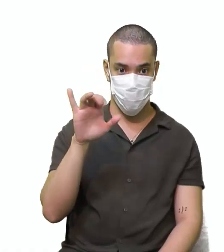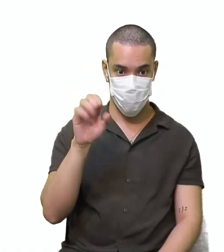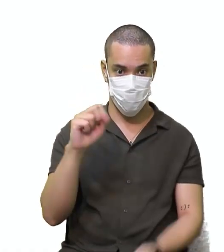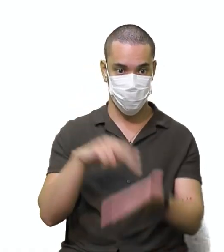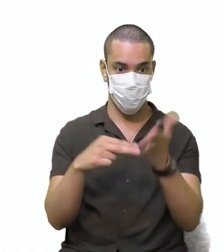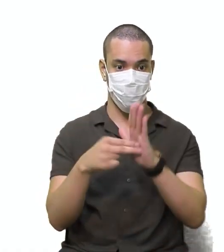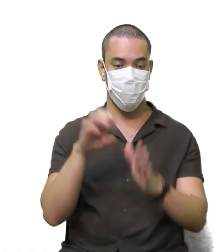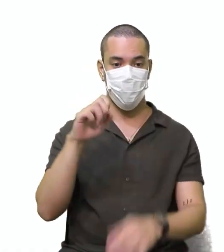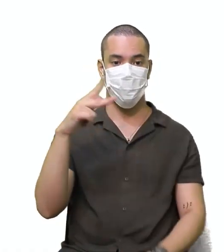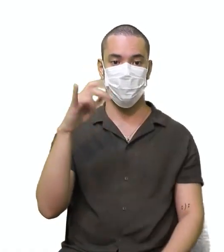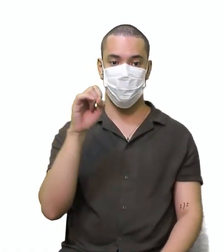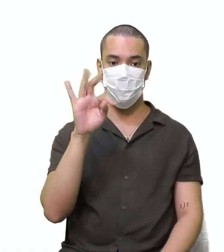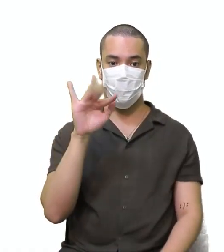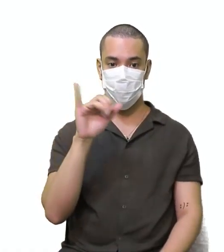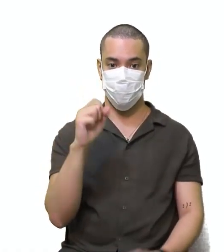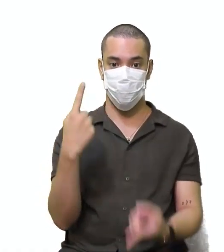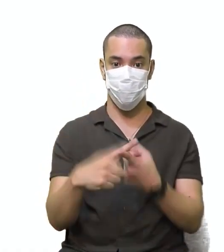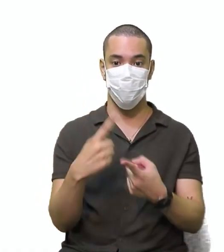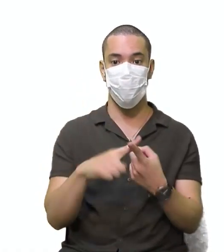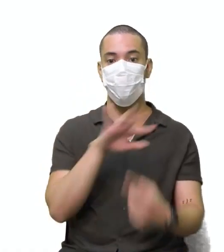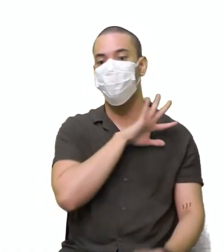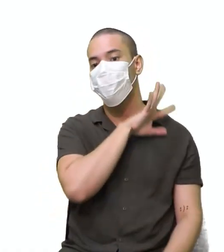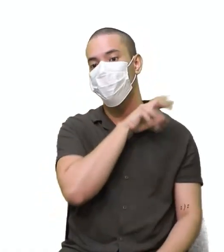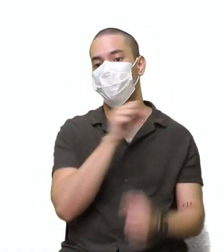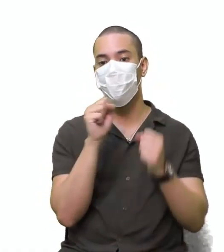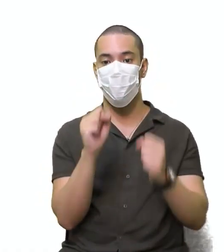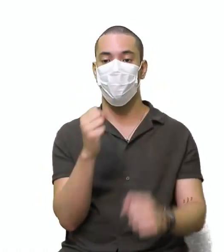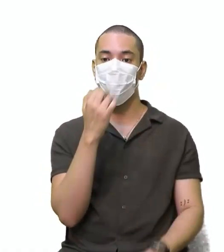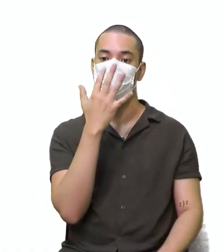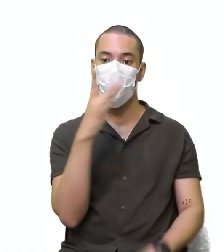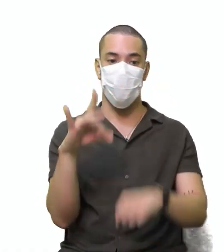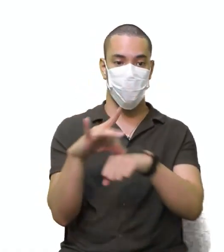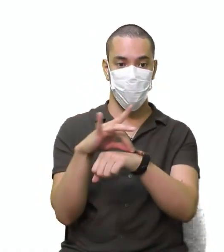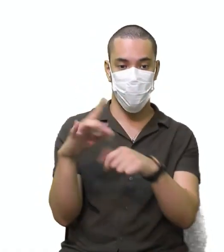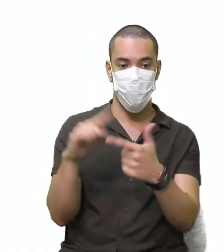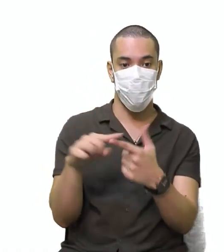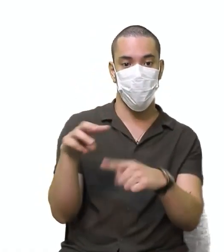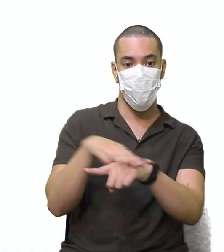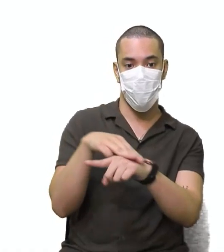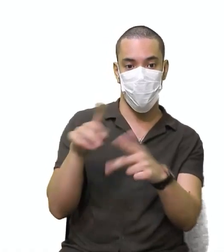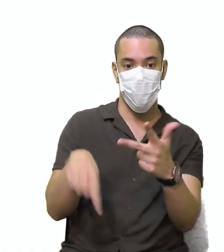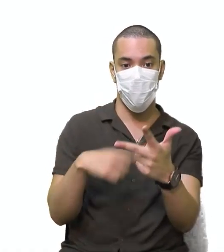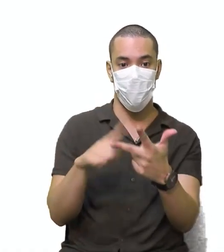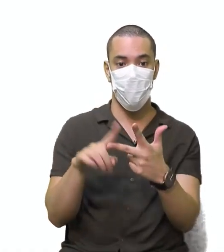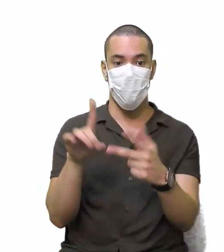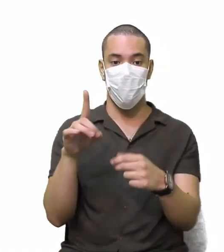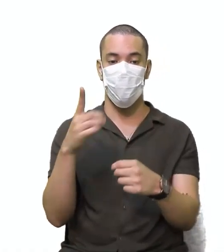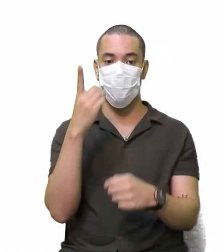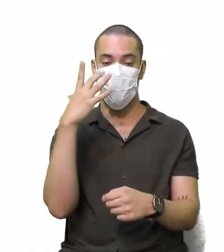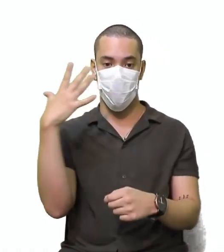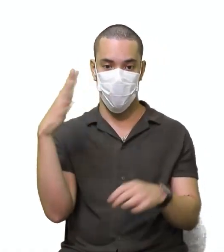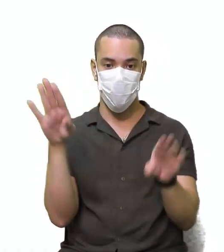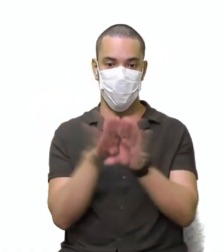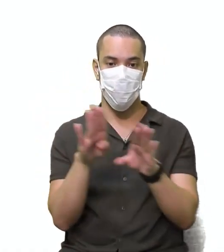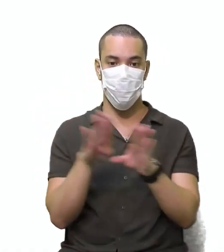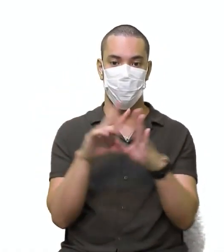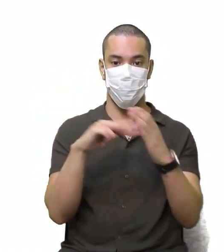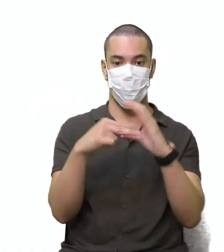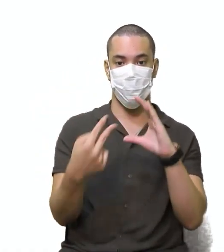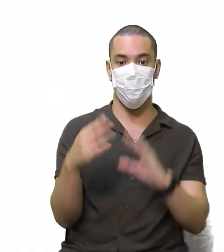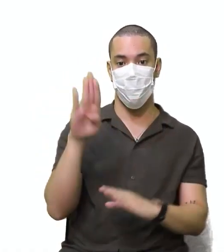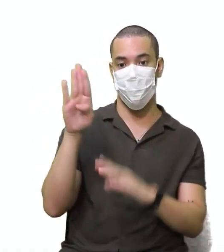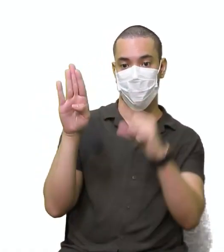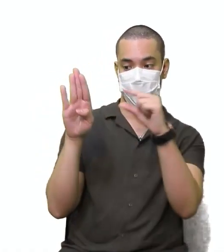animais podem ter pelo de cor preta, marrom ou dourada. E os genes Bzinho e